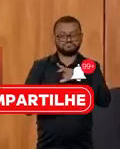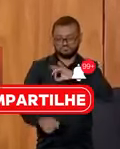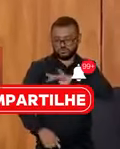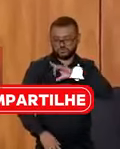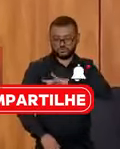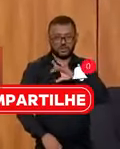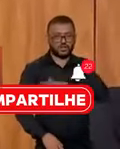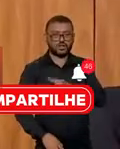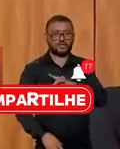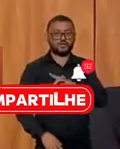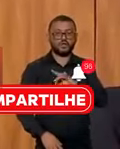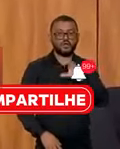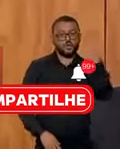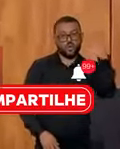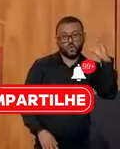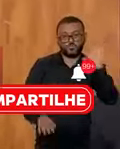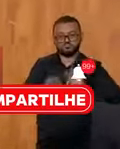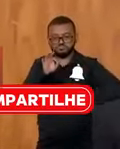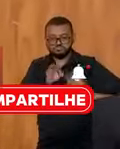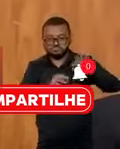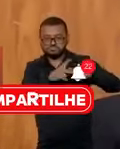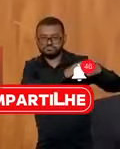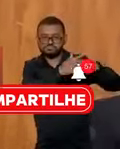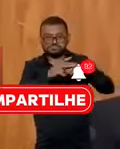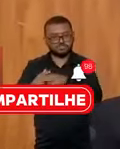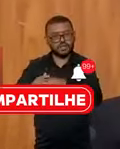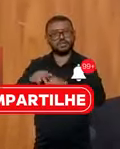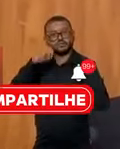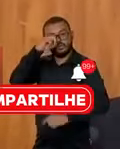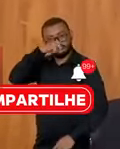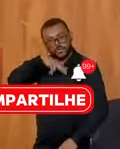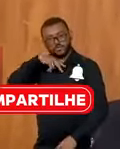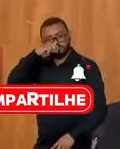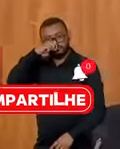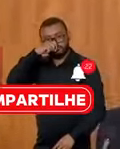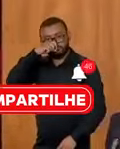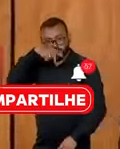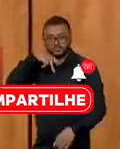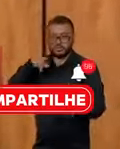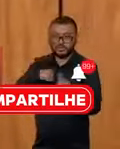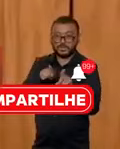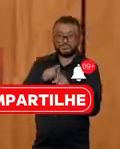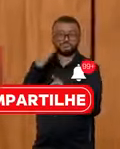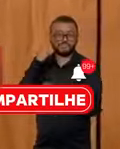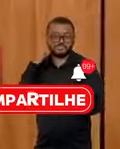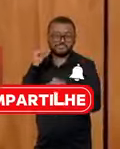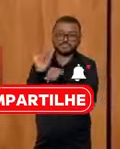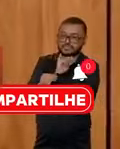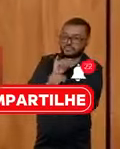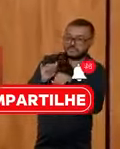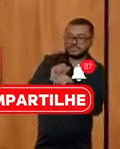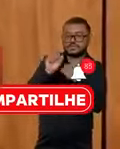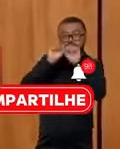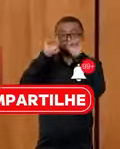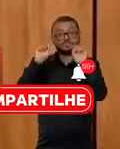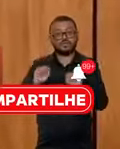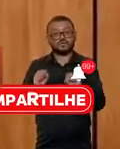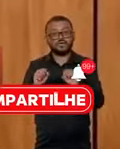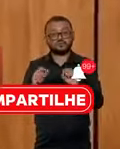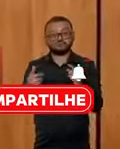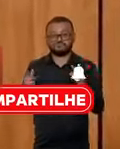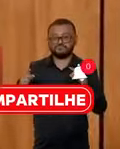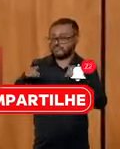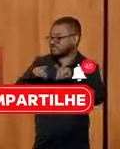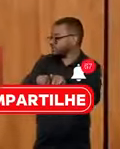para a Colômbia e para o Peru. Ou seja, se a gente fizer esse sistema de integração, a gente